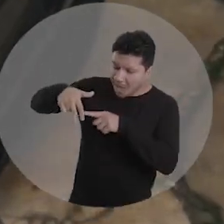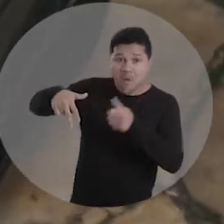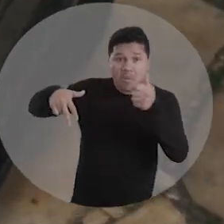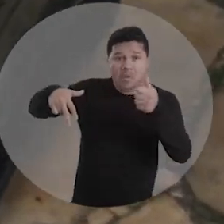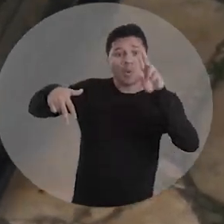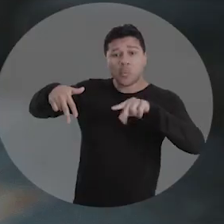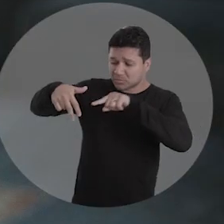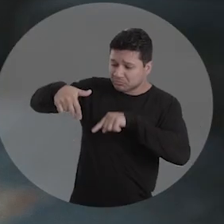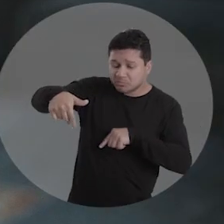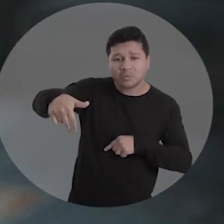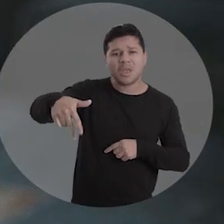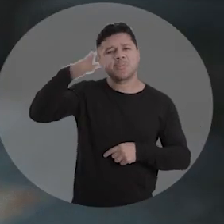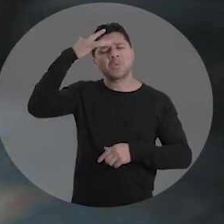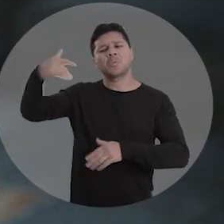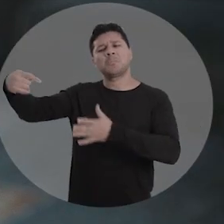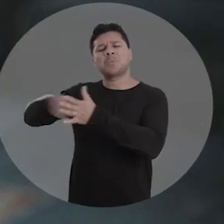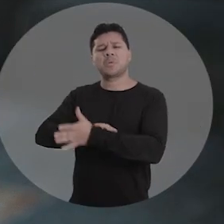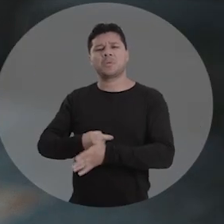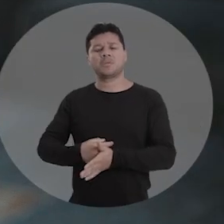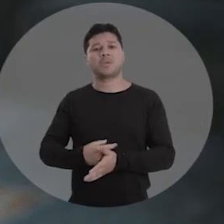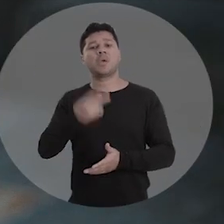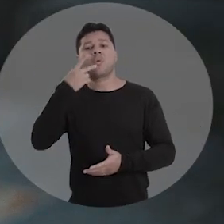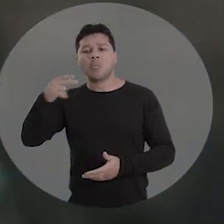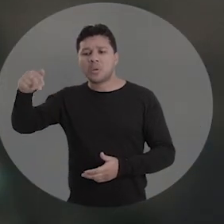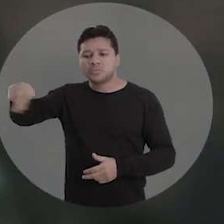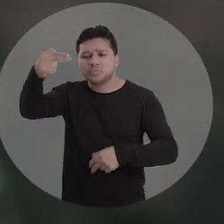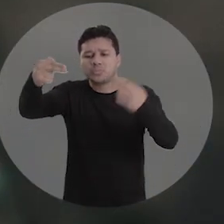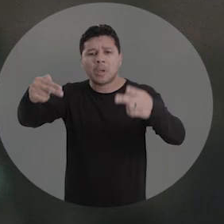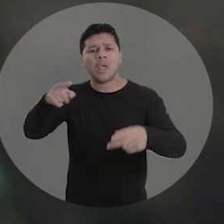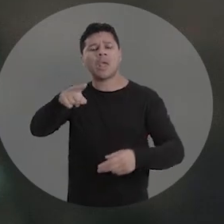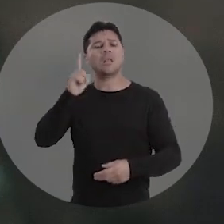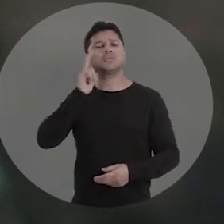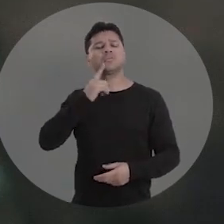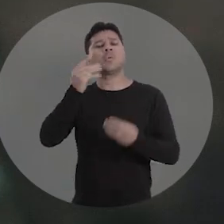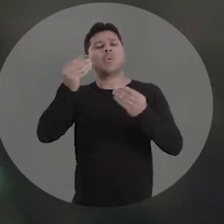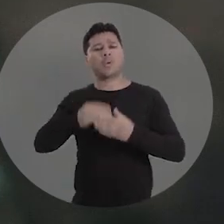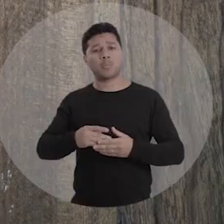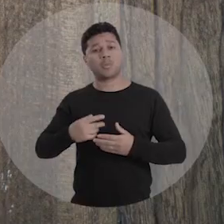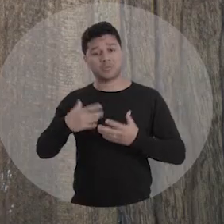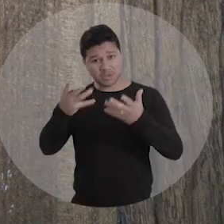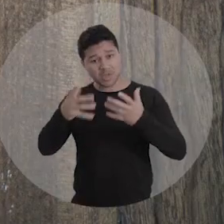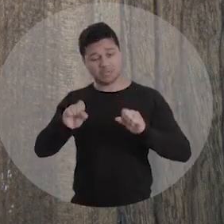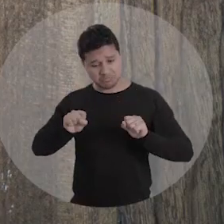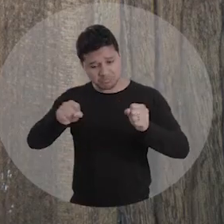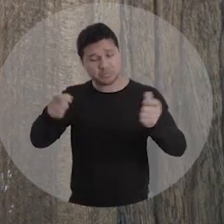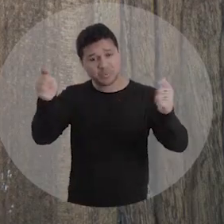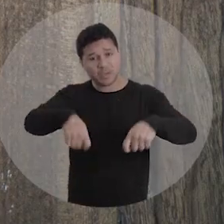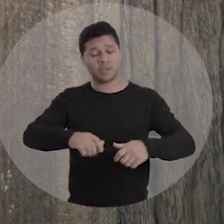perto as pessoas perguntas como que ficar apreendeu pedras da primeira tem que querer